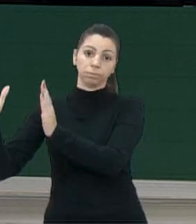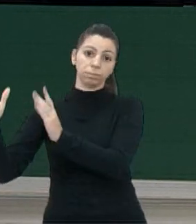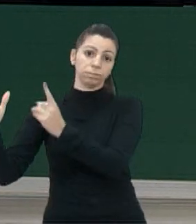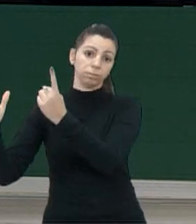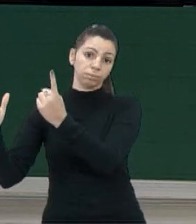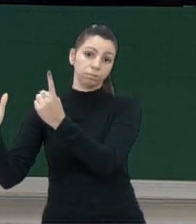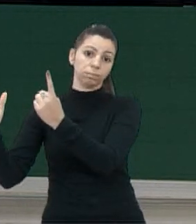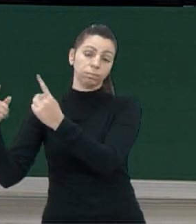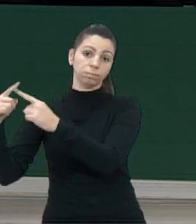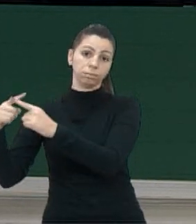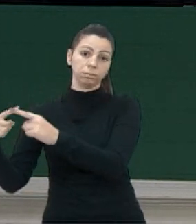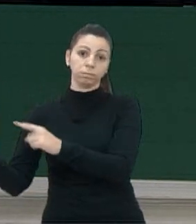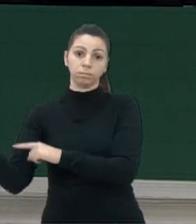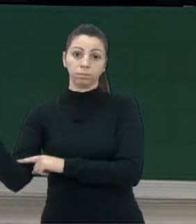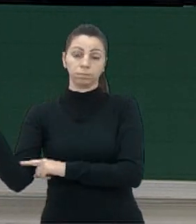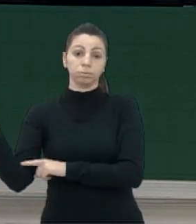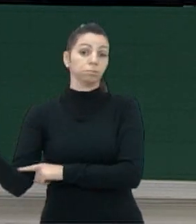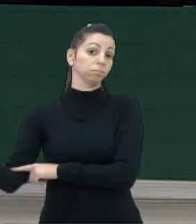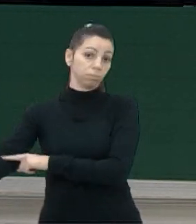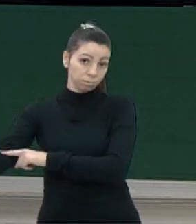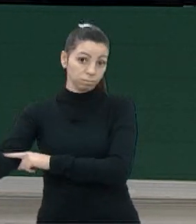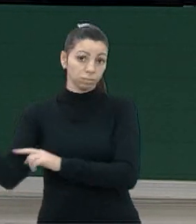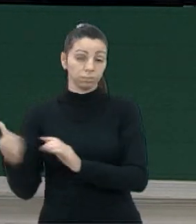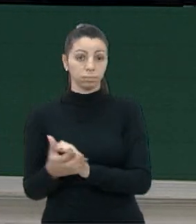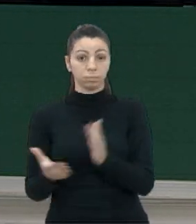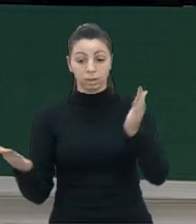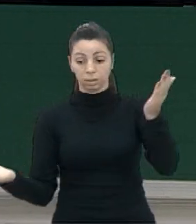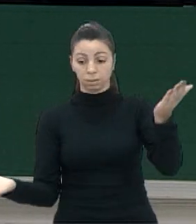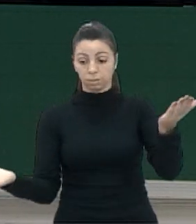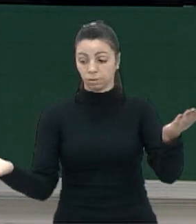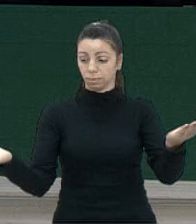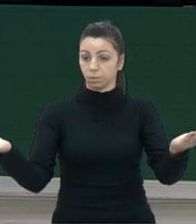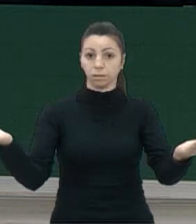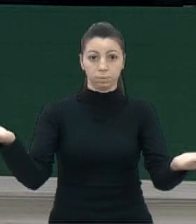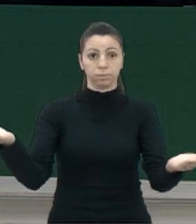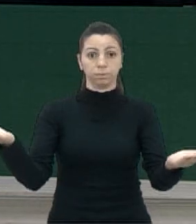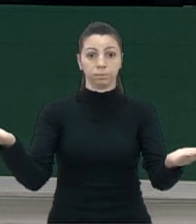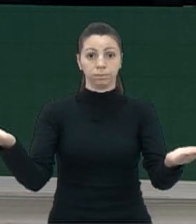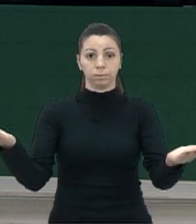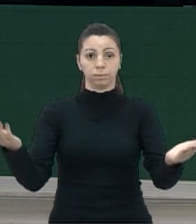eu balanceei, equalizei toda a minha reação aqui.